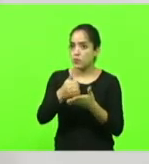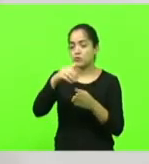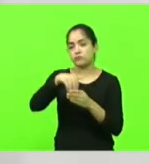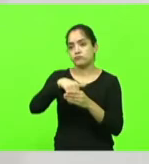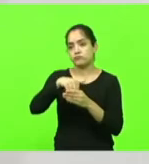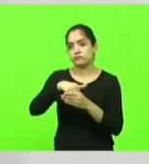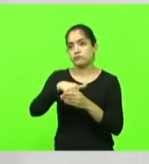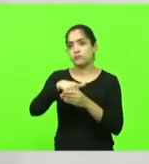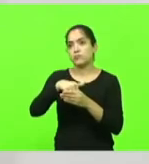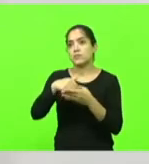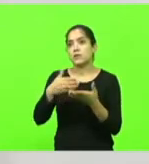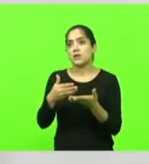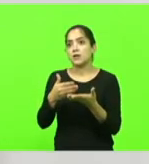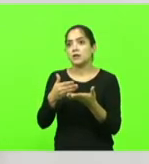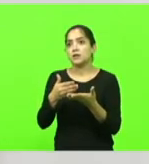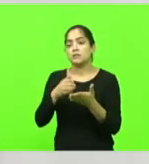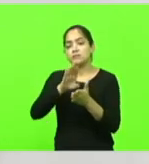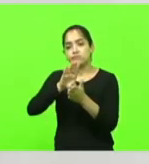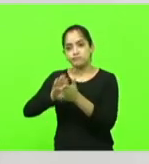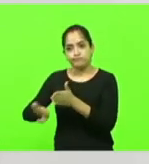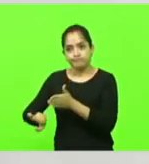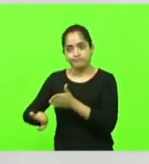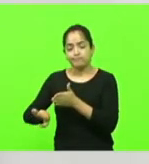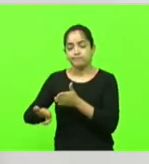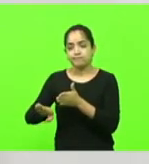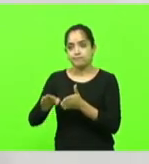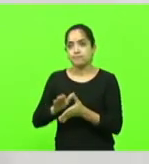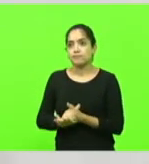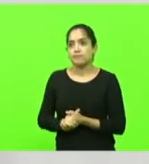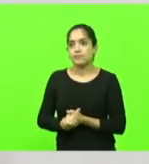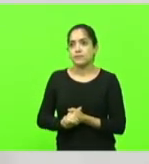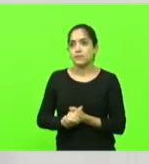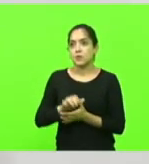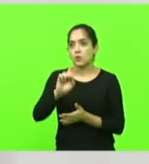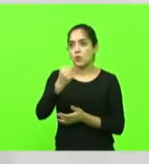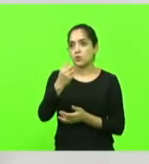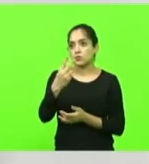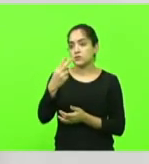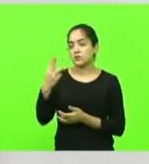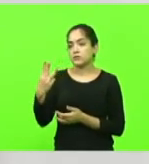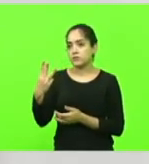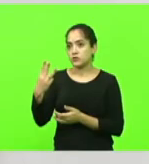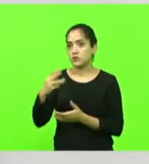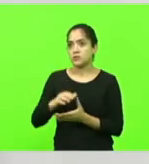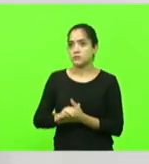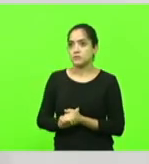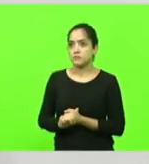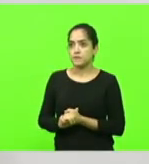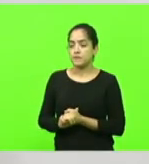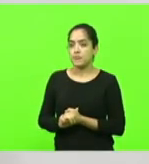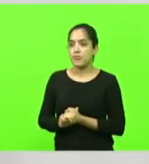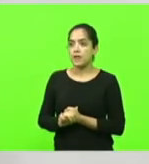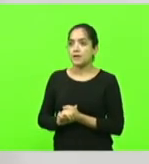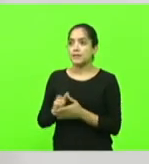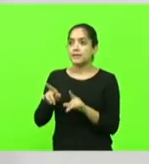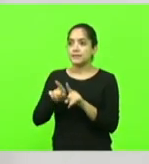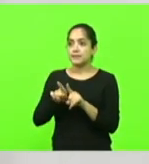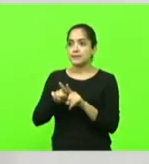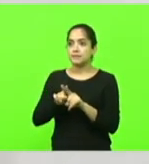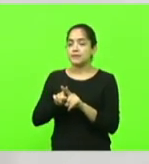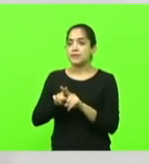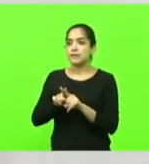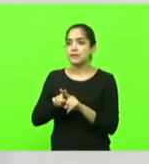moção, para que haja a derrubada desse veto do PL 823 do governo federal. E também, senhor